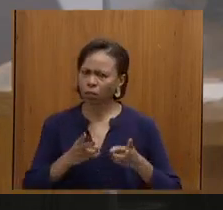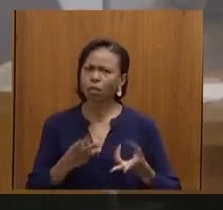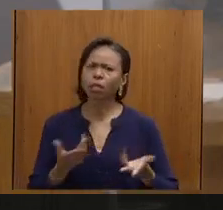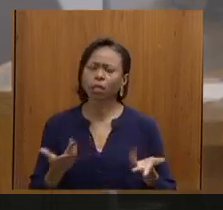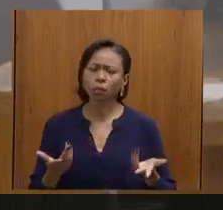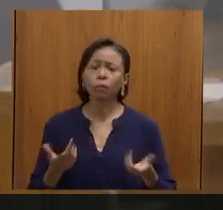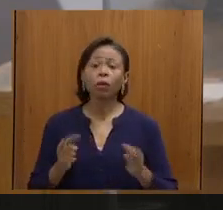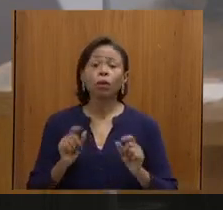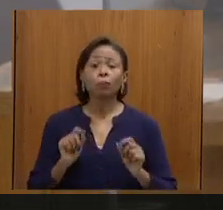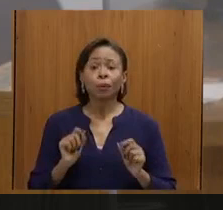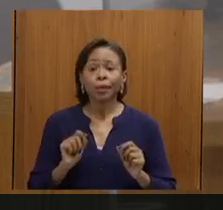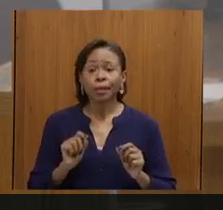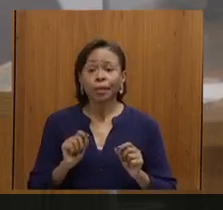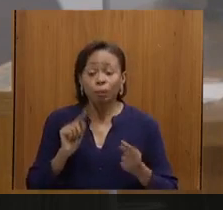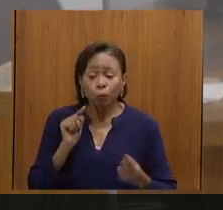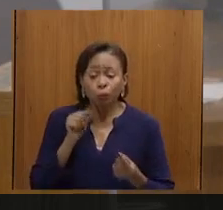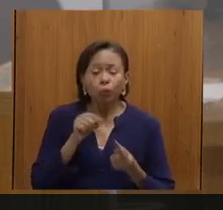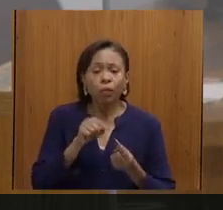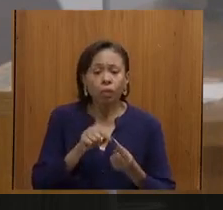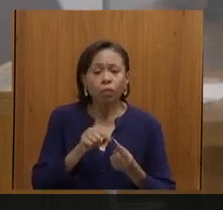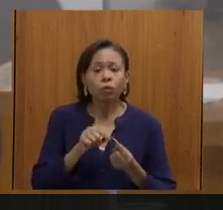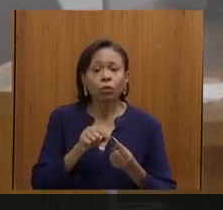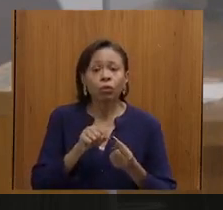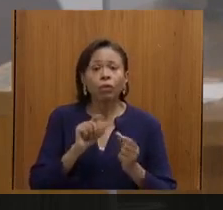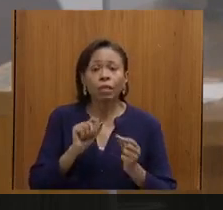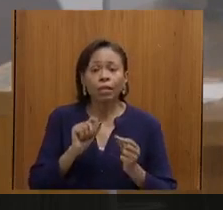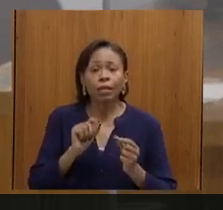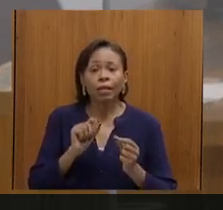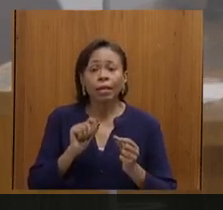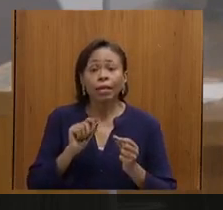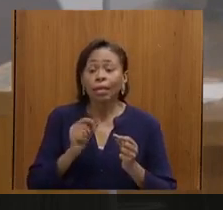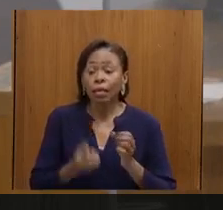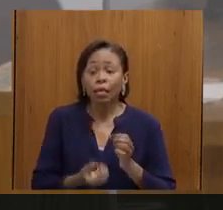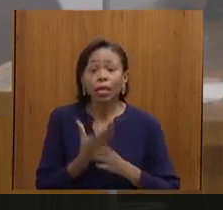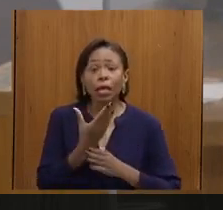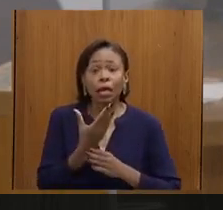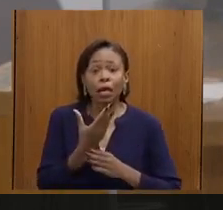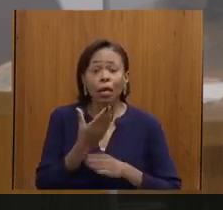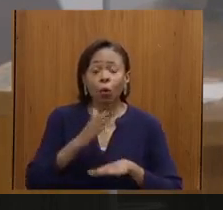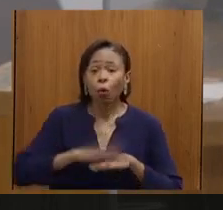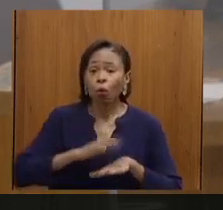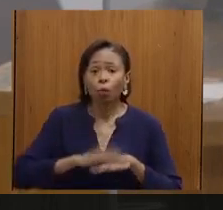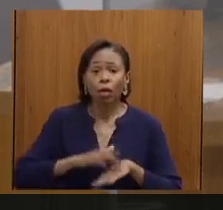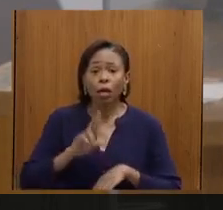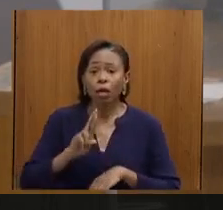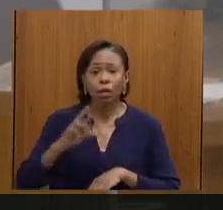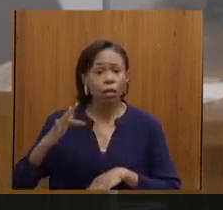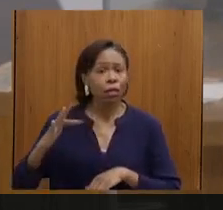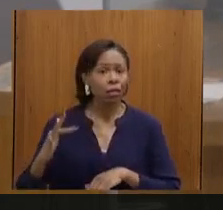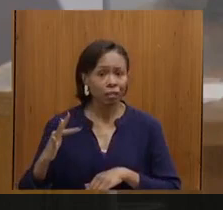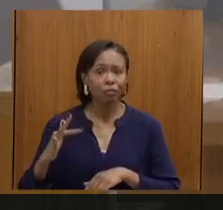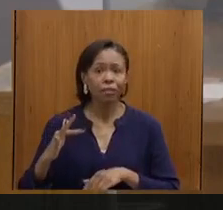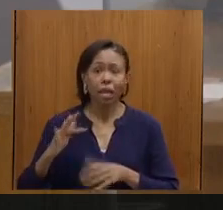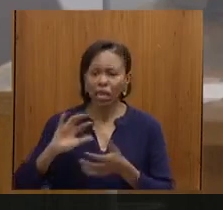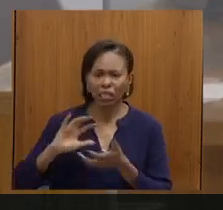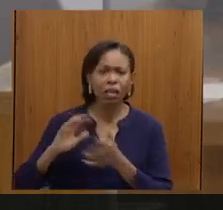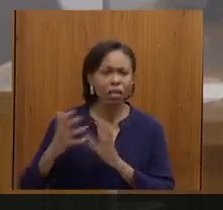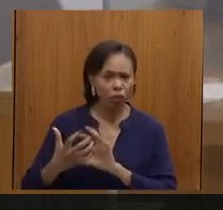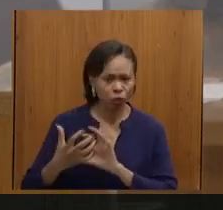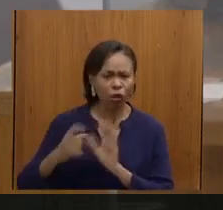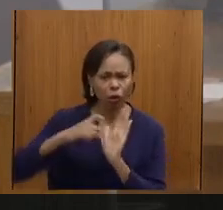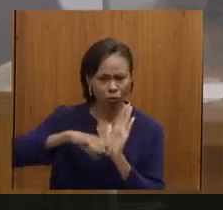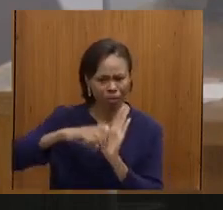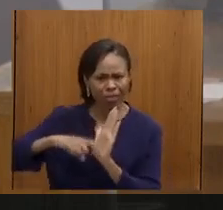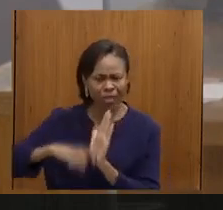Gerais, para que a gente construa o nosso regime de recuperação fiscal. Obviamente, deputado, o regime, ele é um